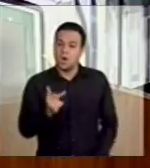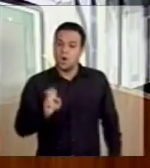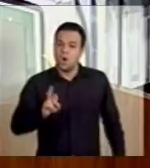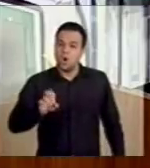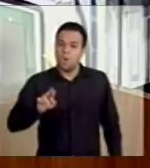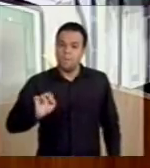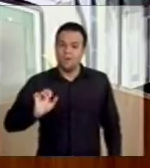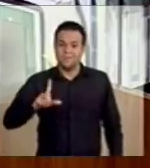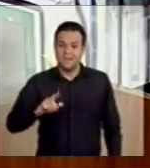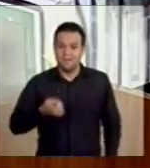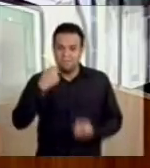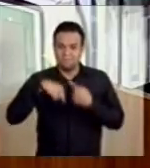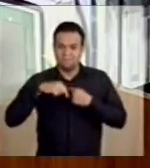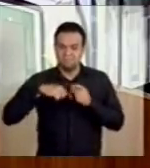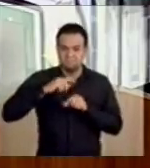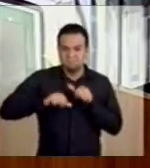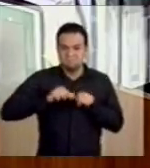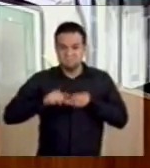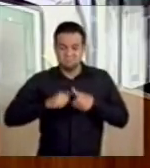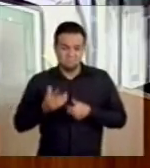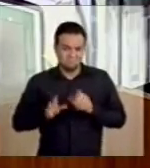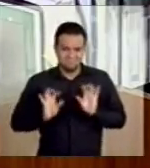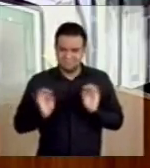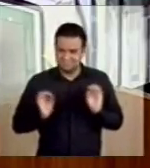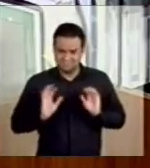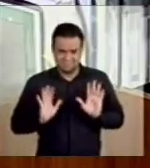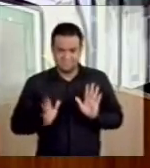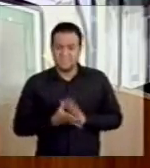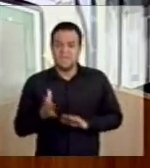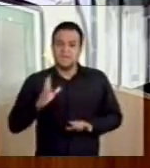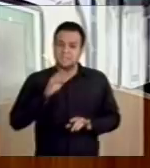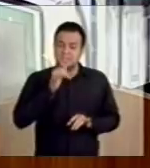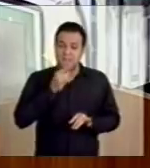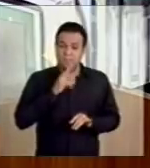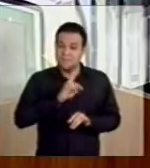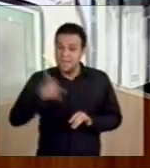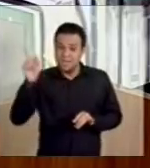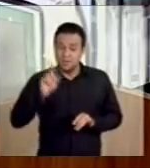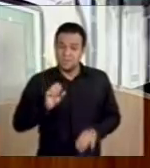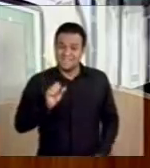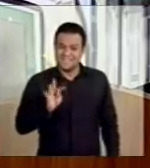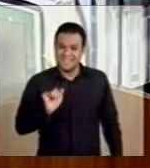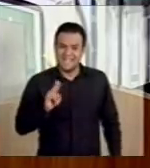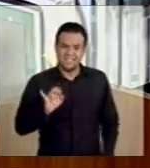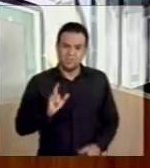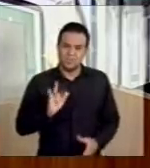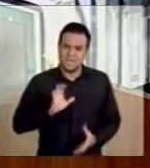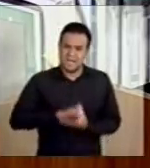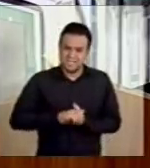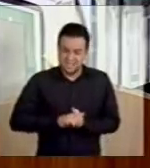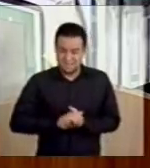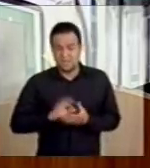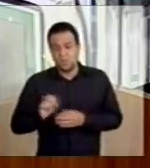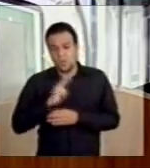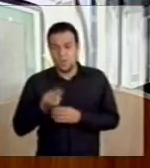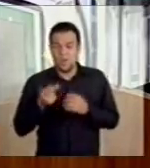sua identidade de gênero. Nenhum status, como casamento ou status parental, nenhum status